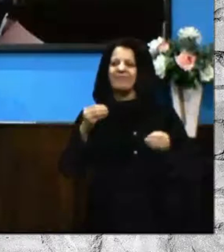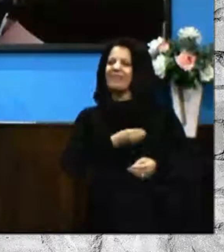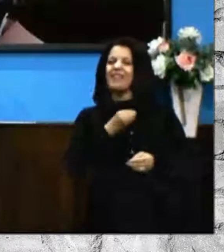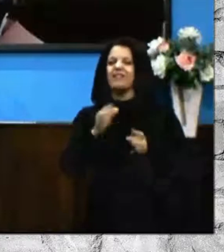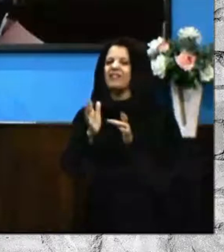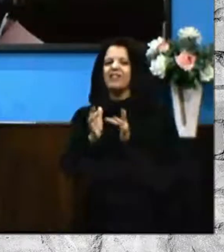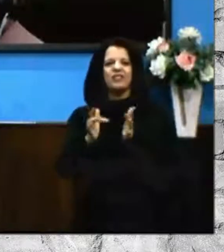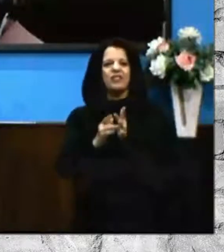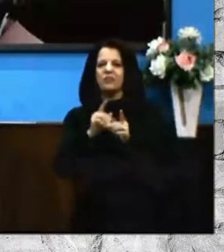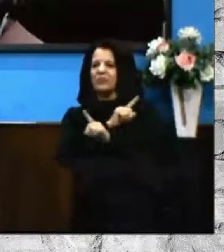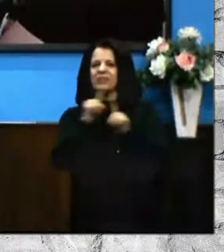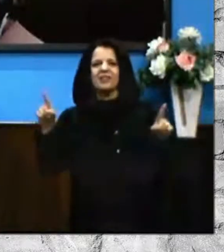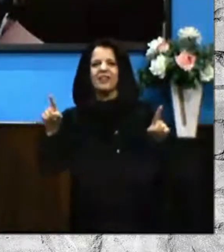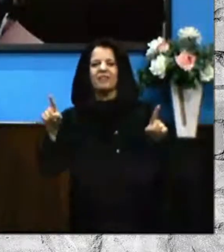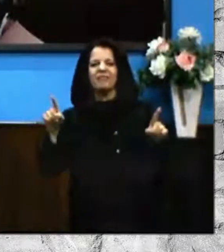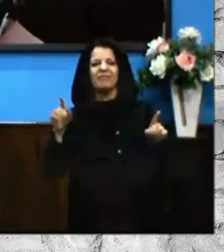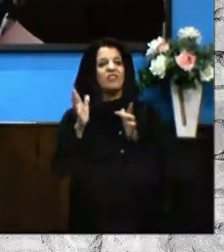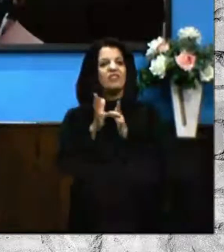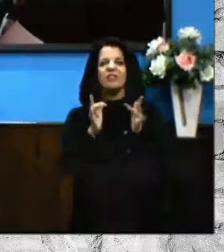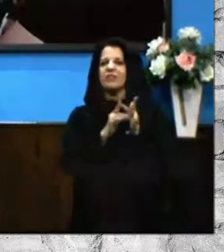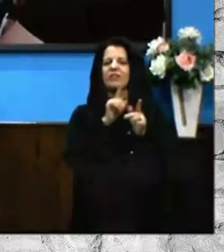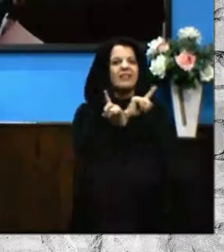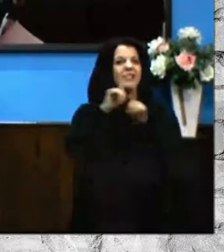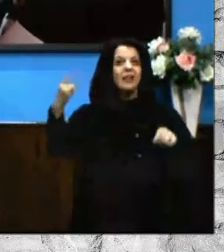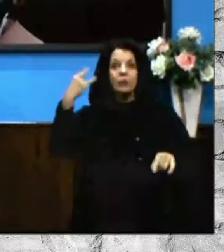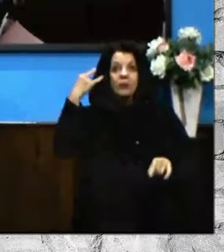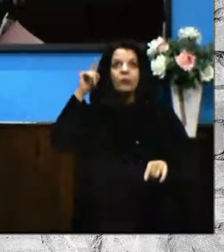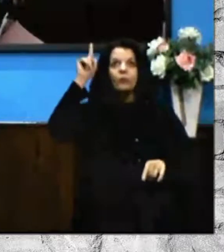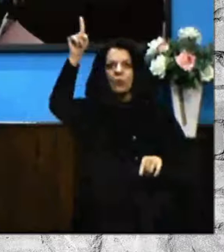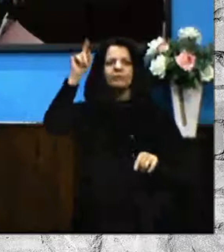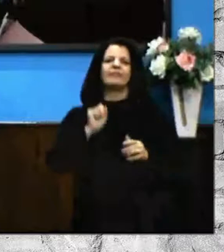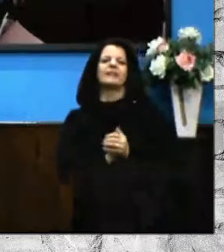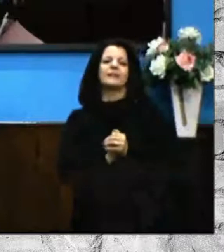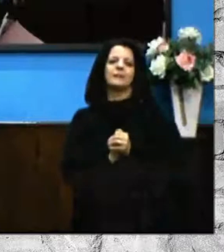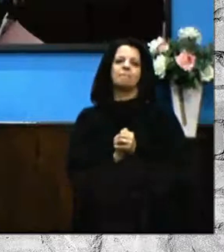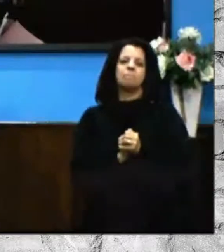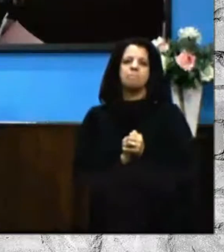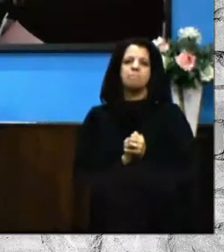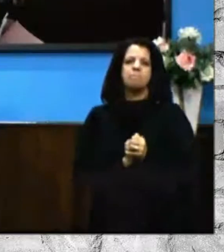tente a Deus. Seja submisso ao Senhor, obedeça, se cuide,